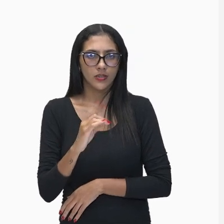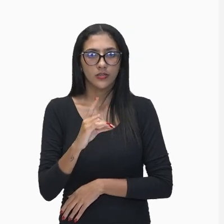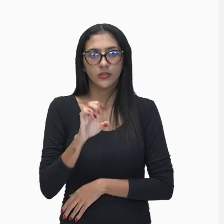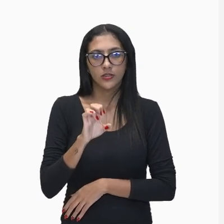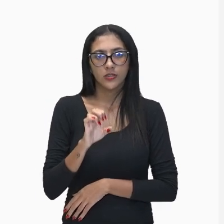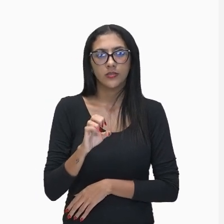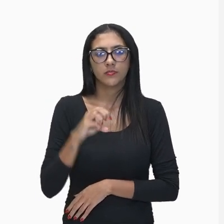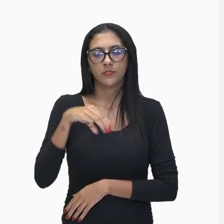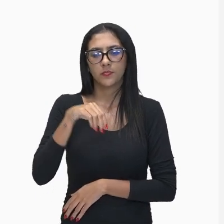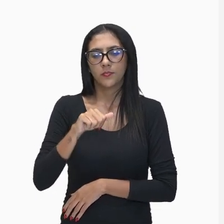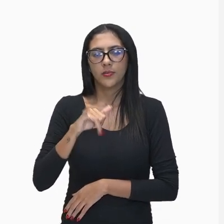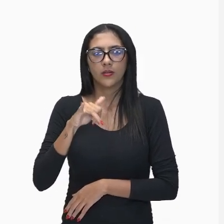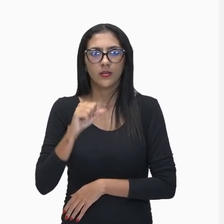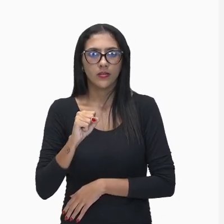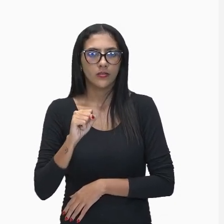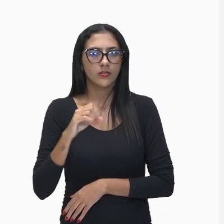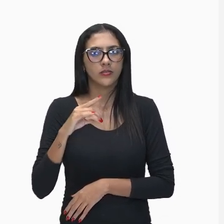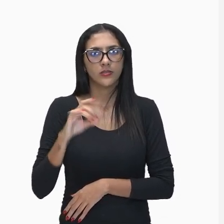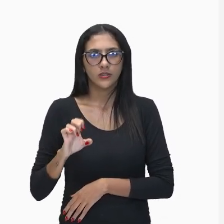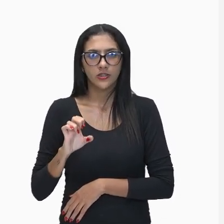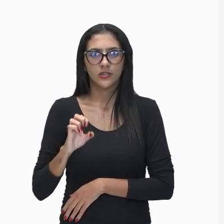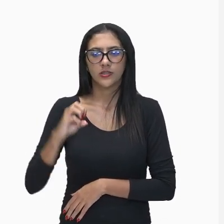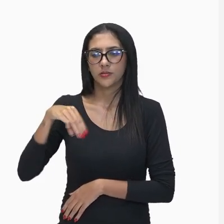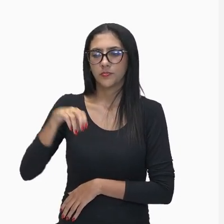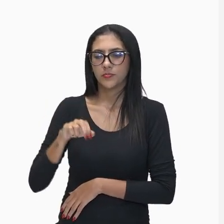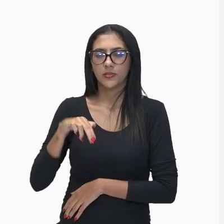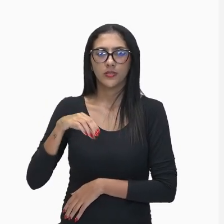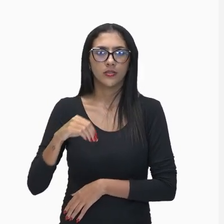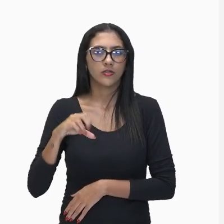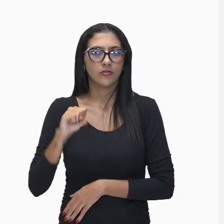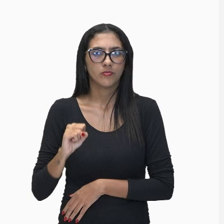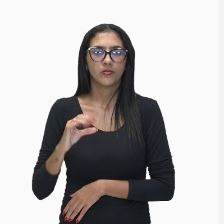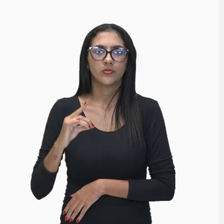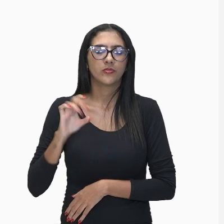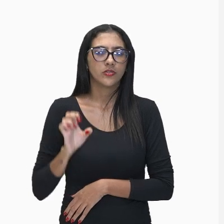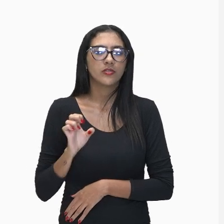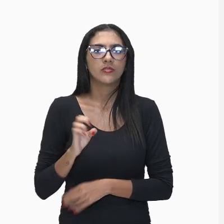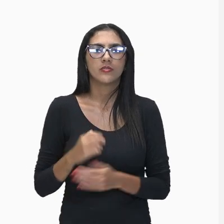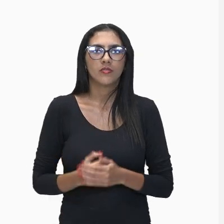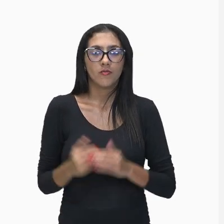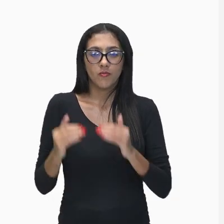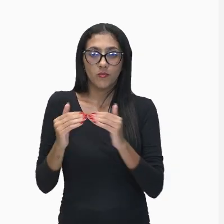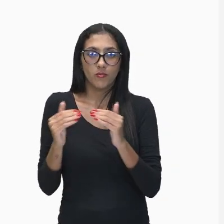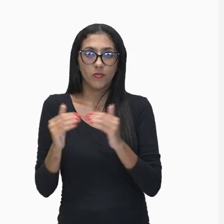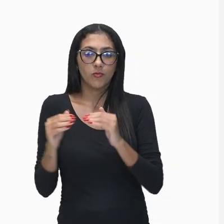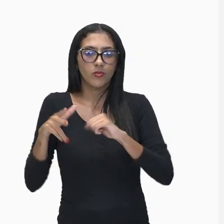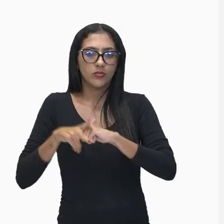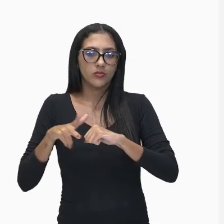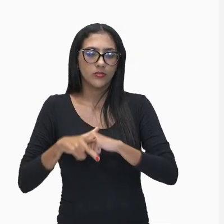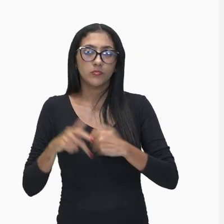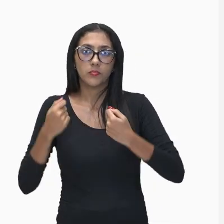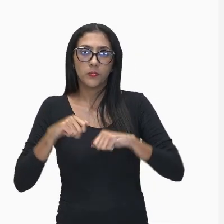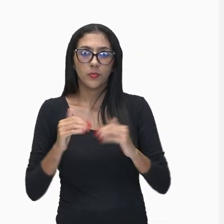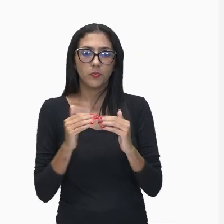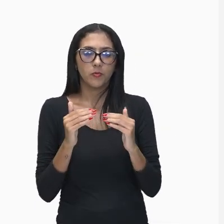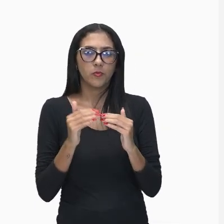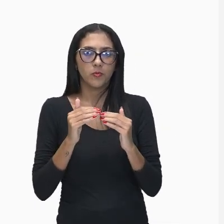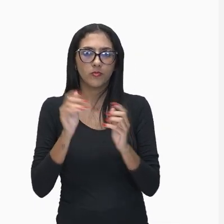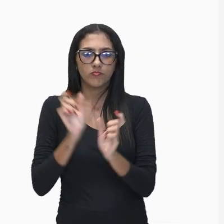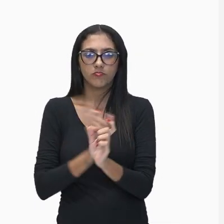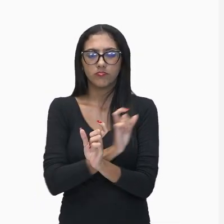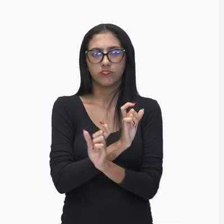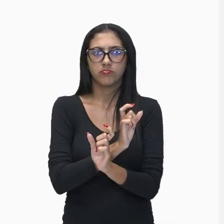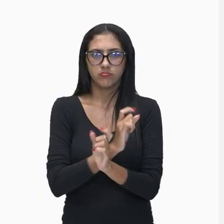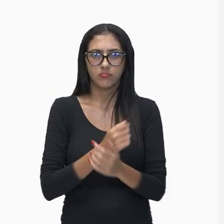outras que indicam quantidade aproximada, o verbo concorda com o numeral presente no sujeito, semelhante ao que nós